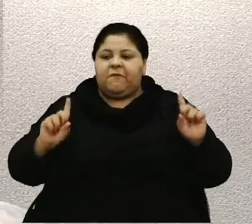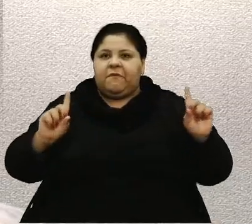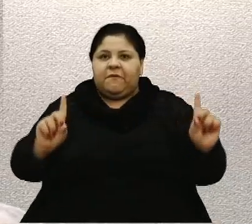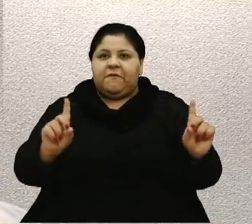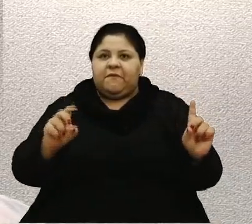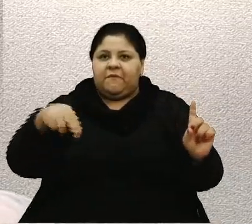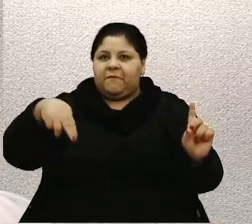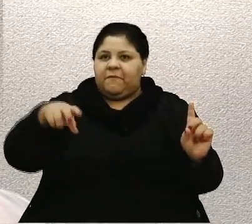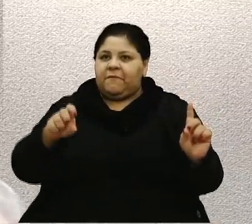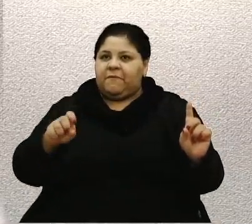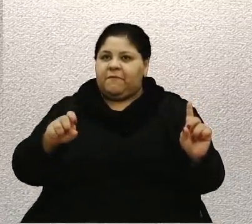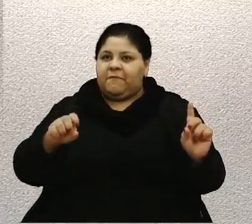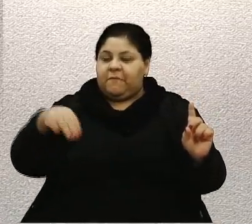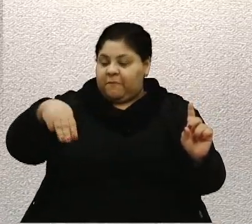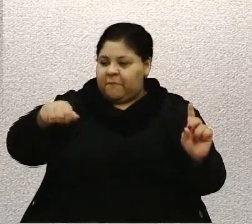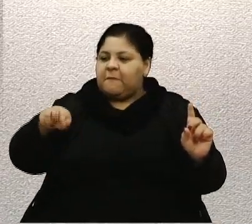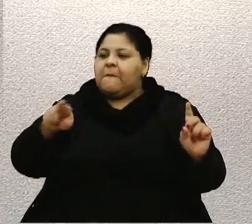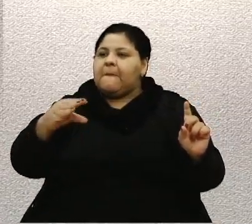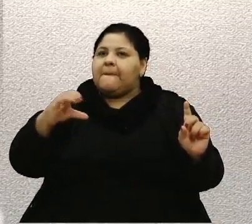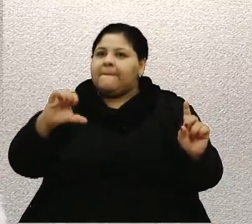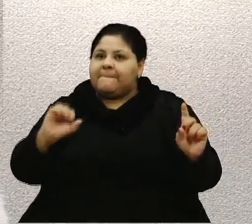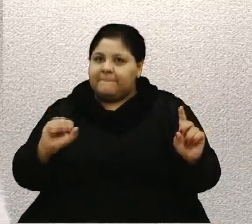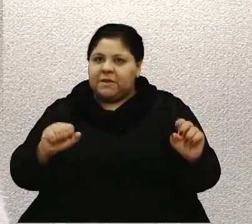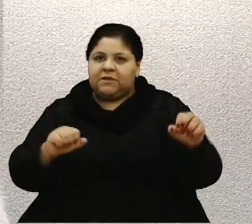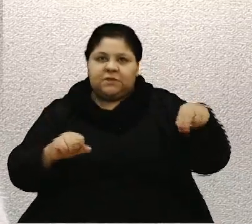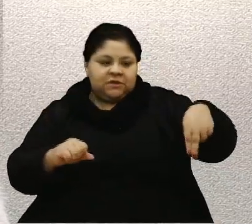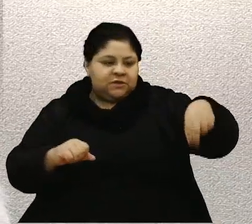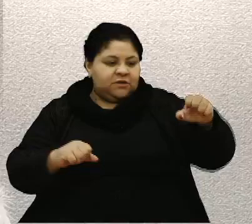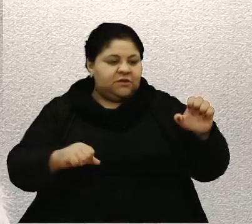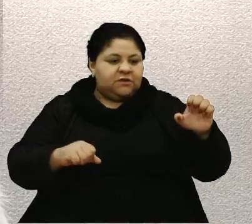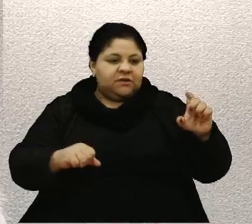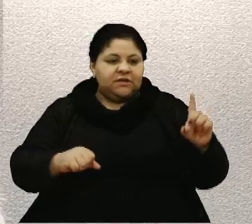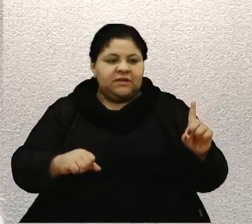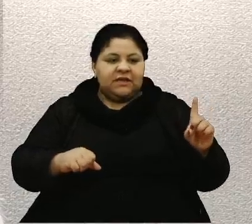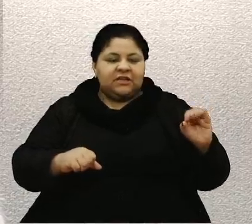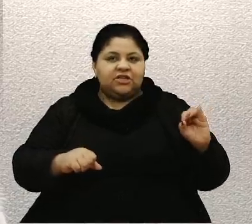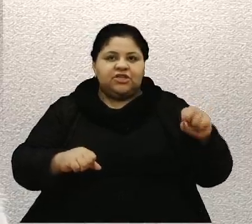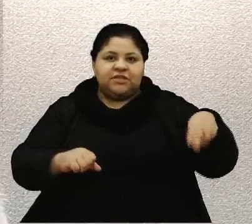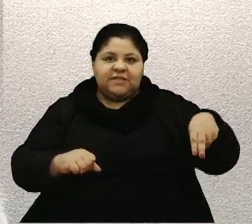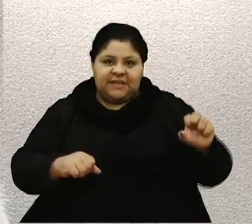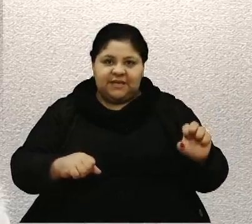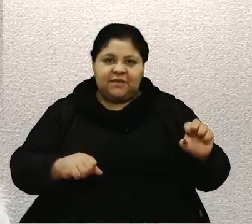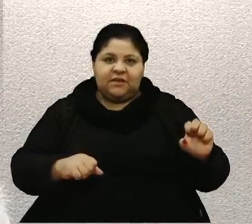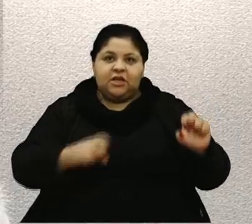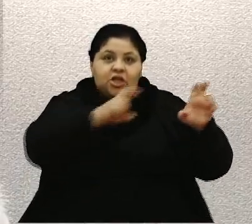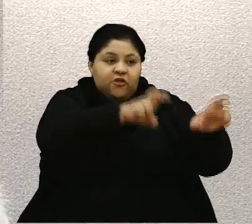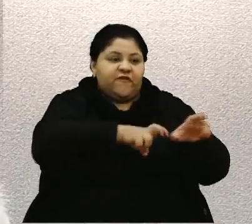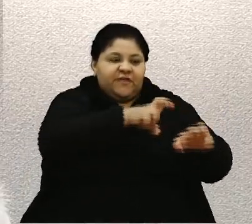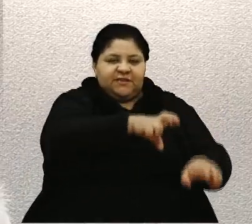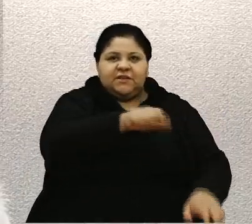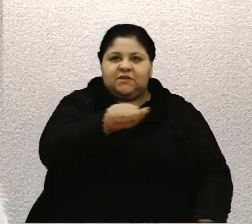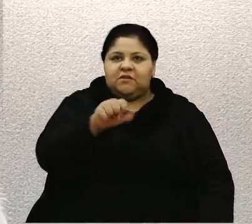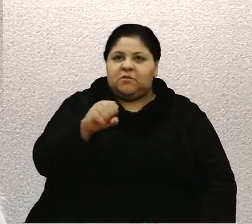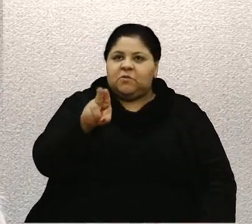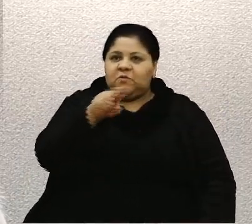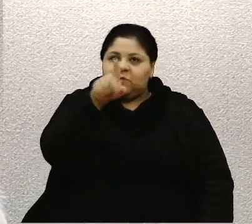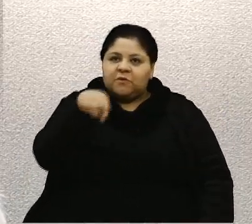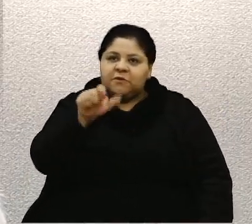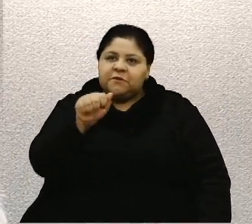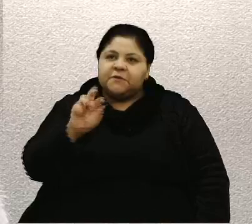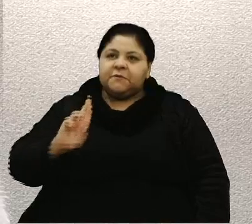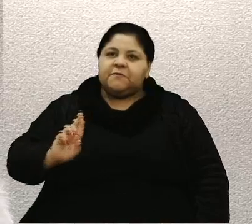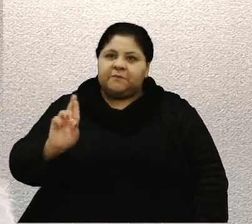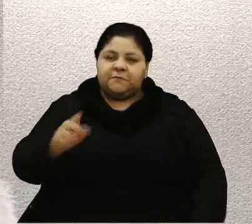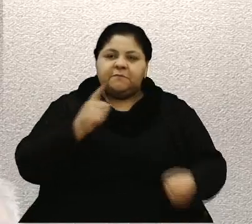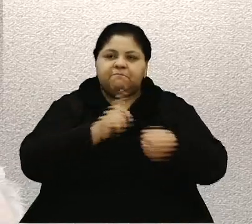e as princesas Márcia Andreola e Nadine Ian, de Fazenda Souza, que bem representa o nosso município e a festa